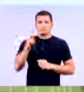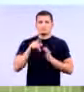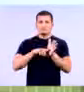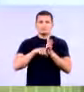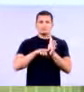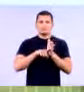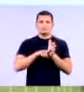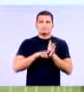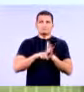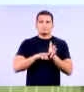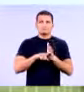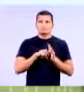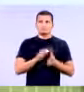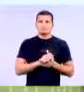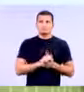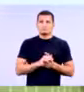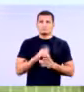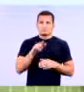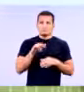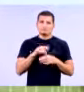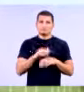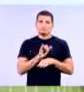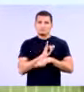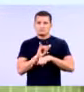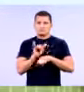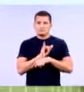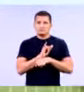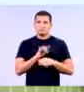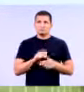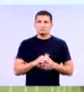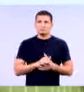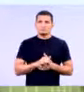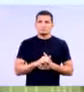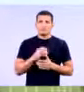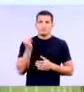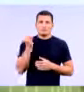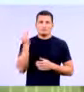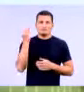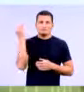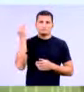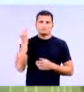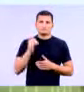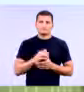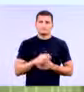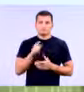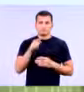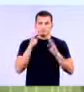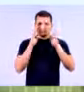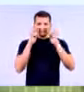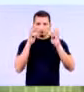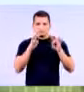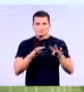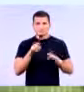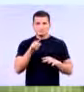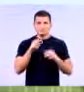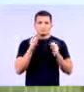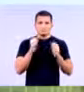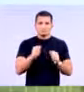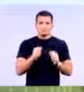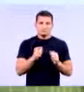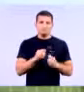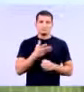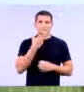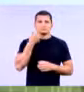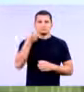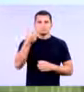busca. Nessas técnicas, é importante que você preste atenção para que você possa afinar